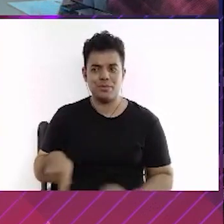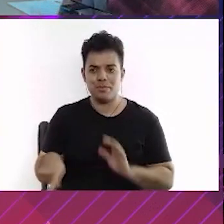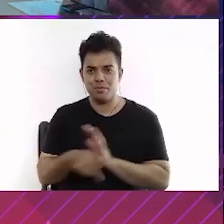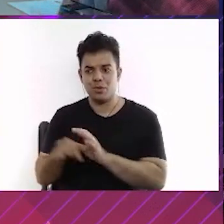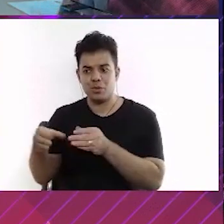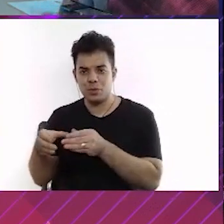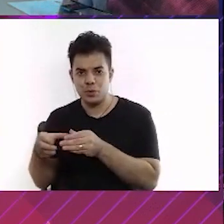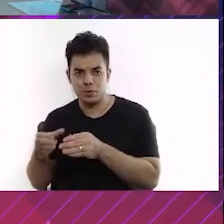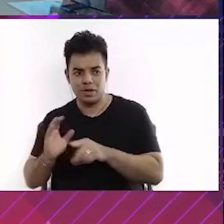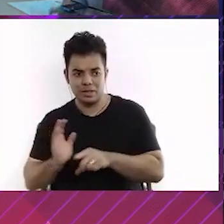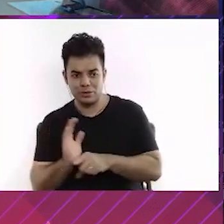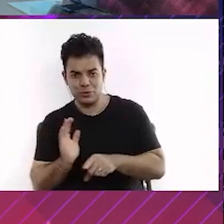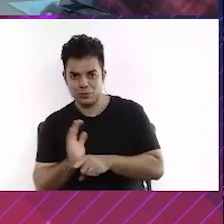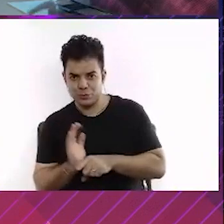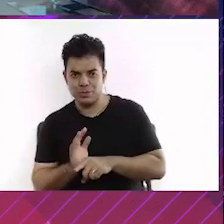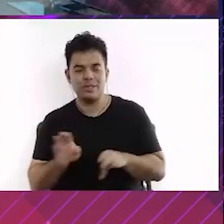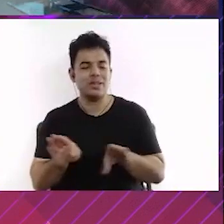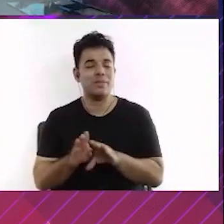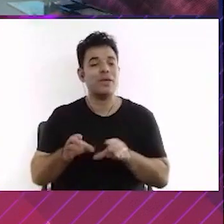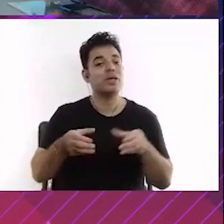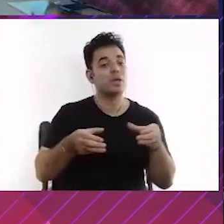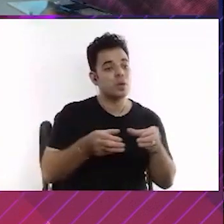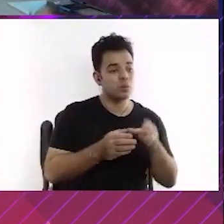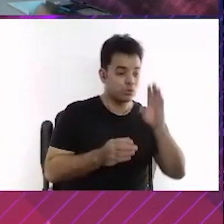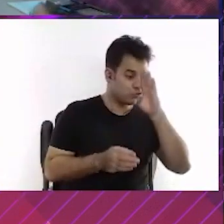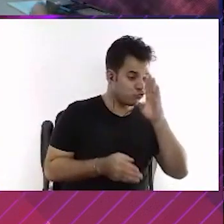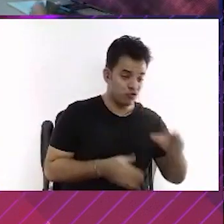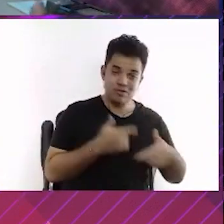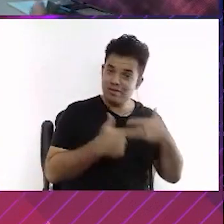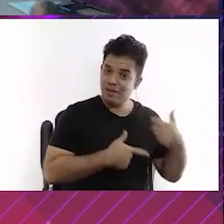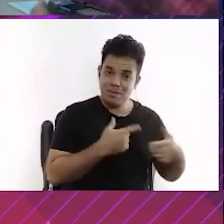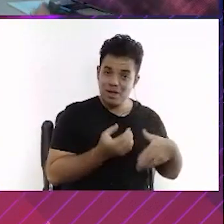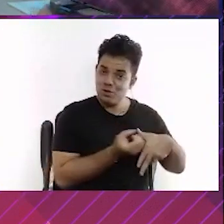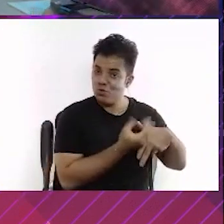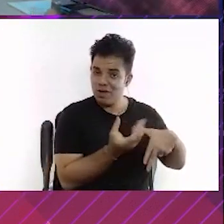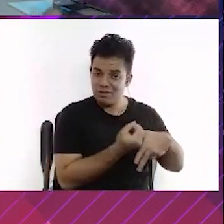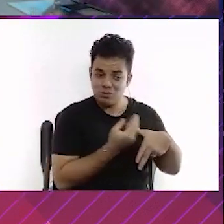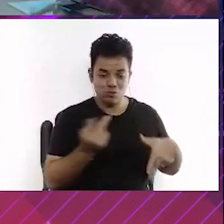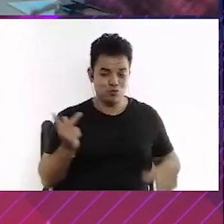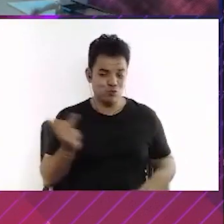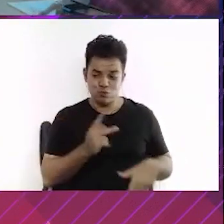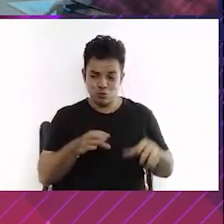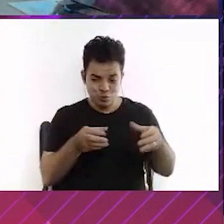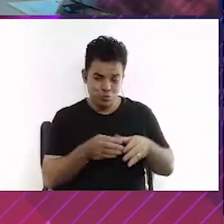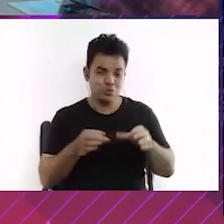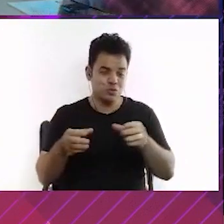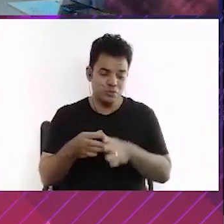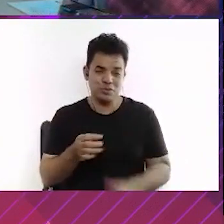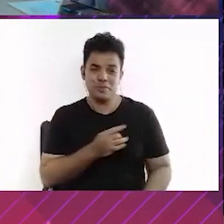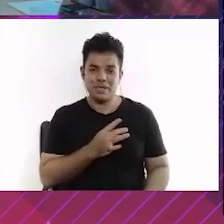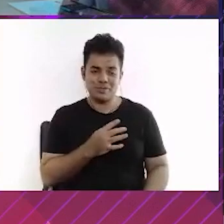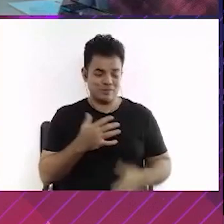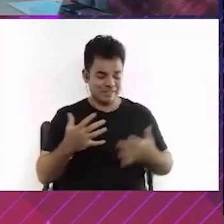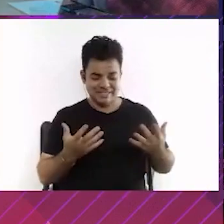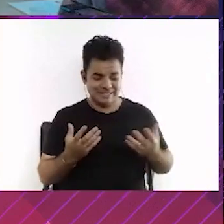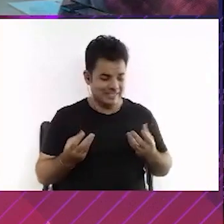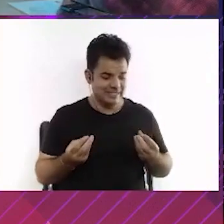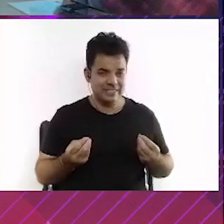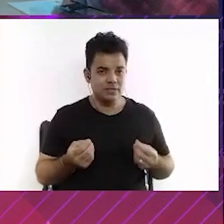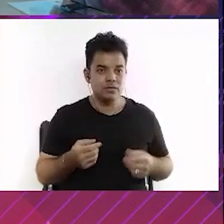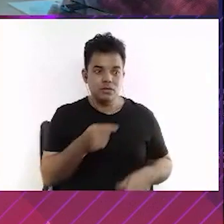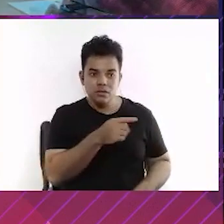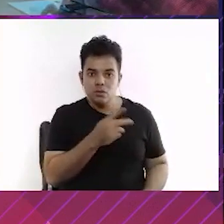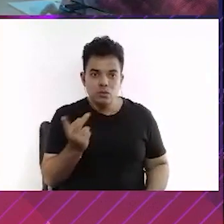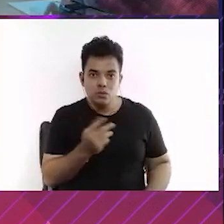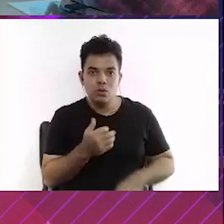indiretamente, quanto os que trabalham diretamente com doação. Então, para vocês terem ideia, esses profissionais de saúde, eles não recebem